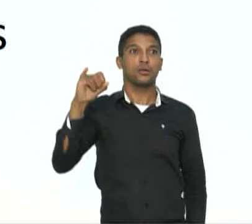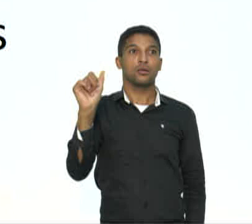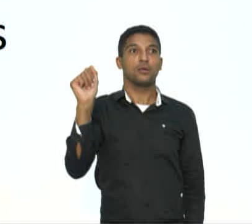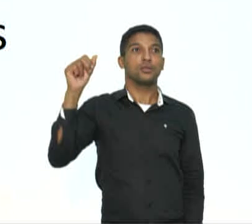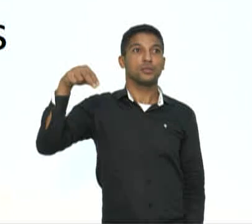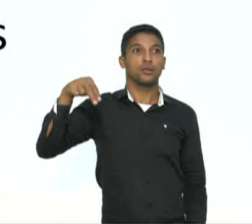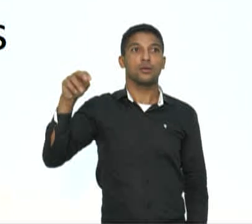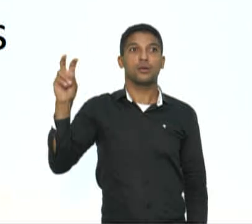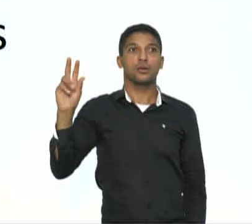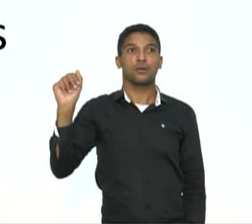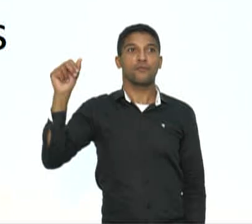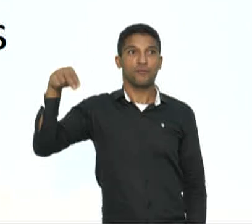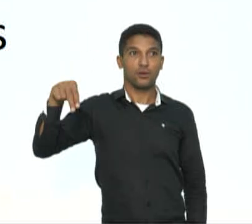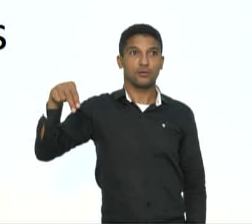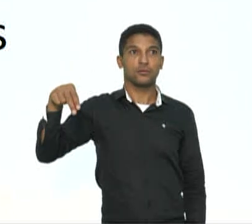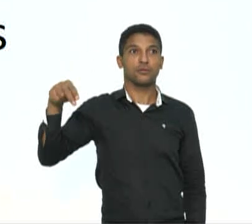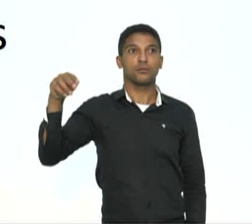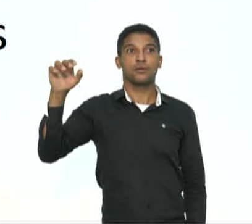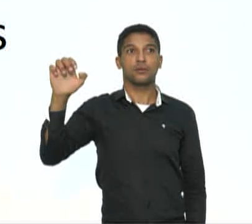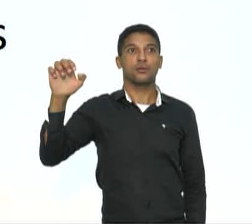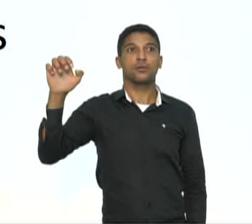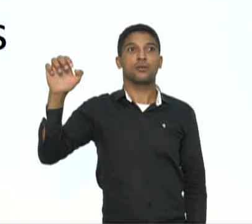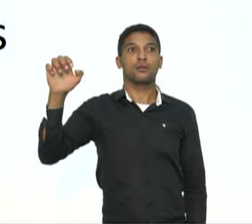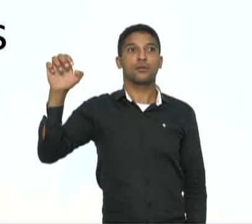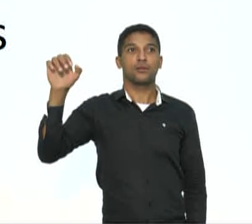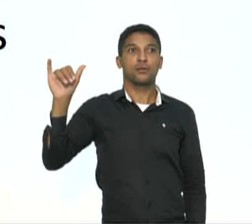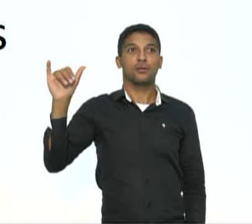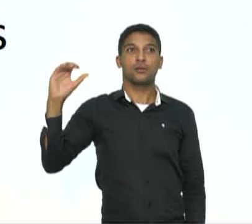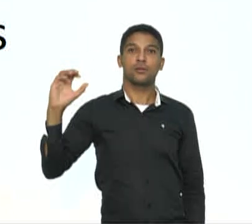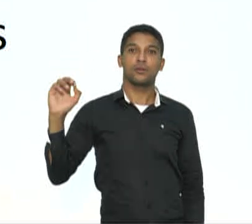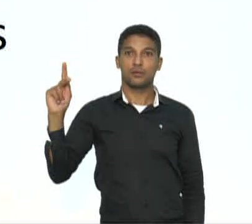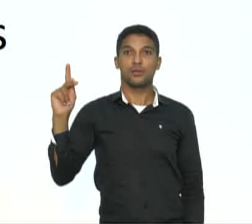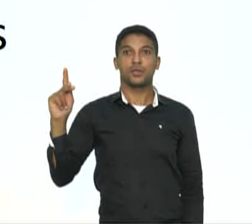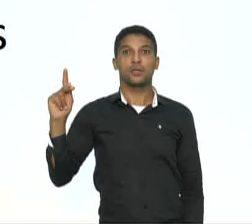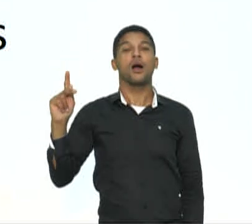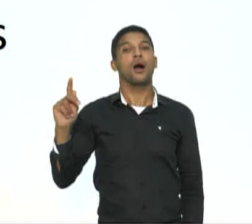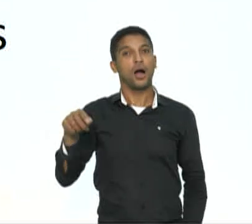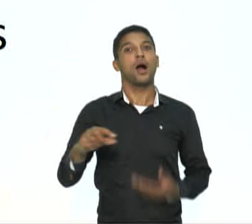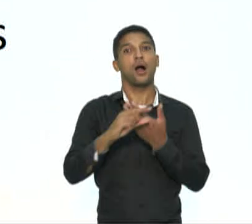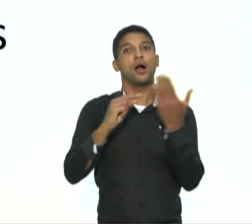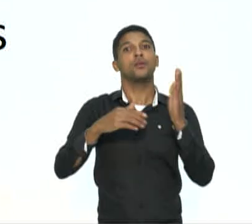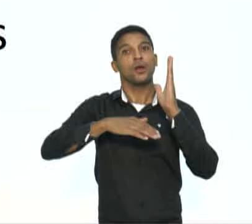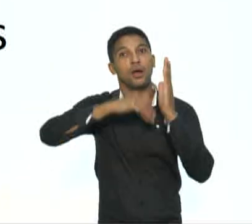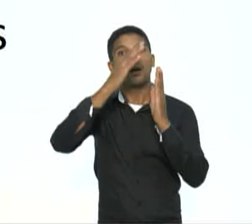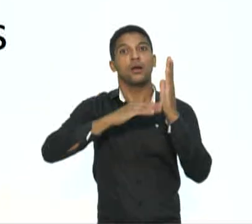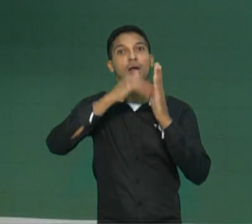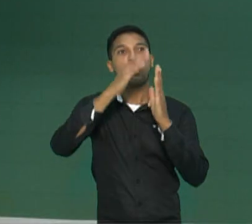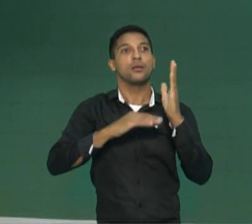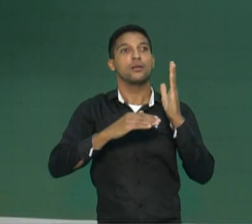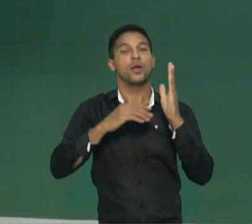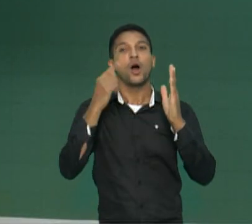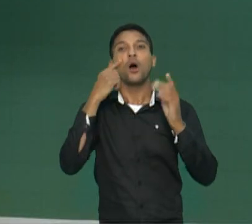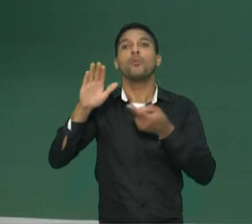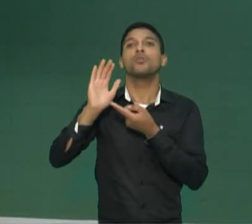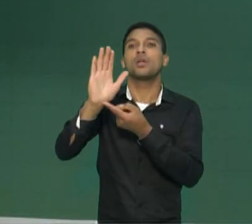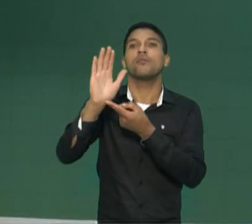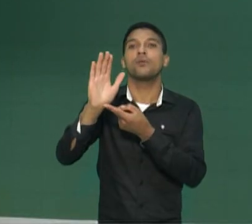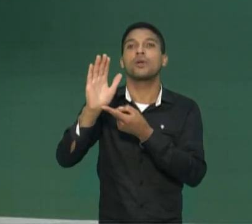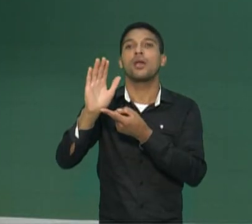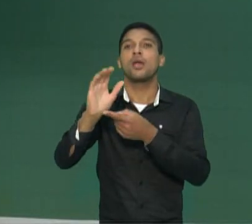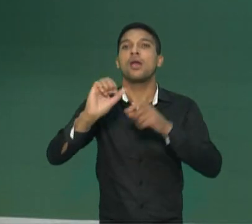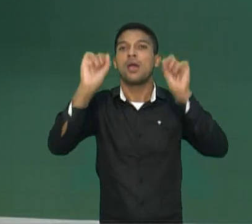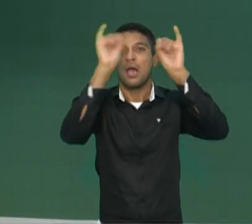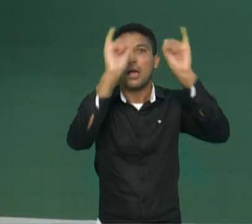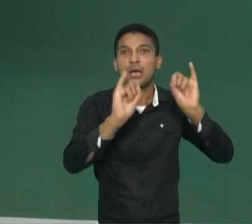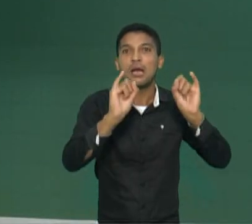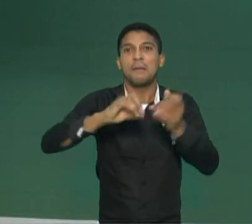do Renascimento, veio o surgimento da pintura gótica mais detalhada e tratavam tudo com mais realismo e abordavam os